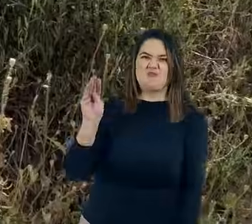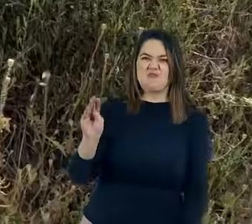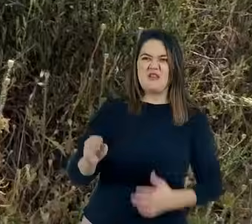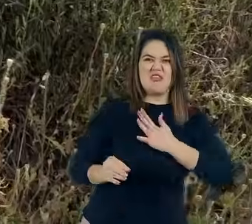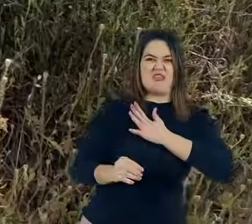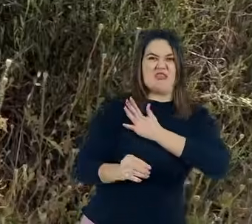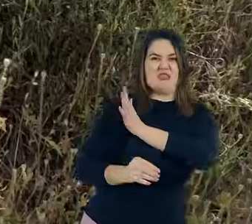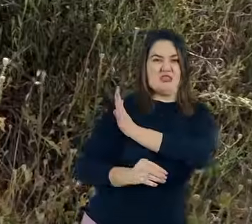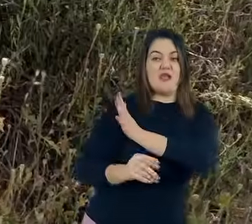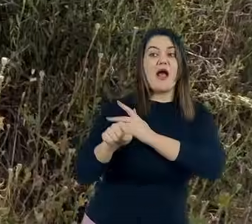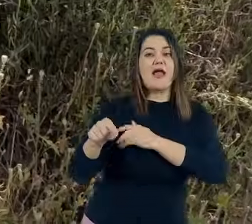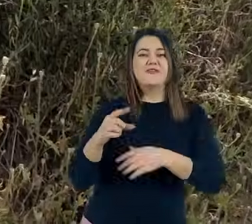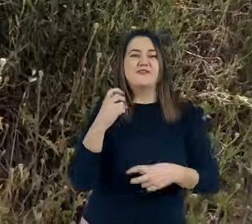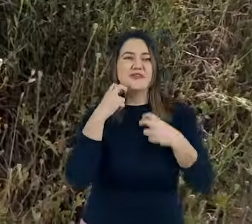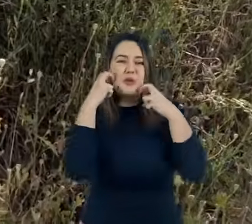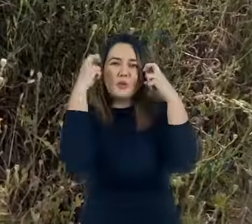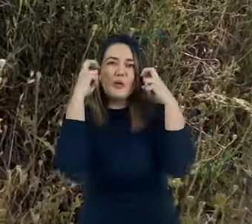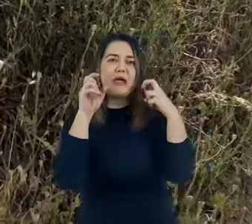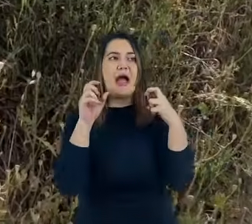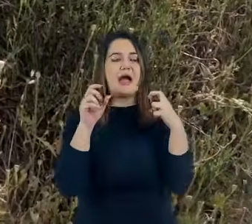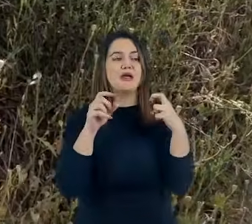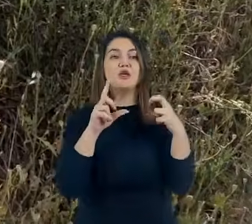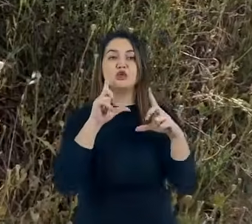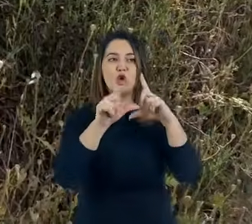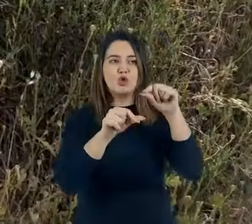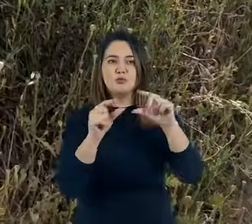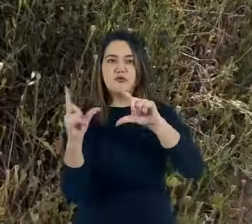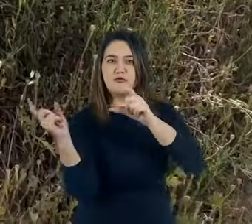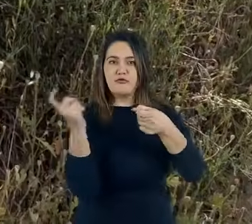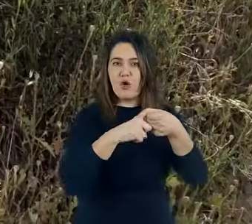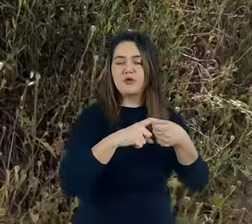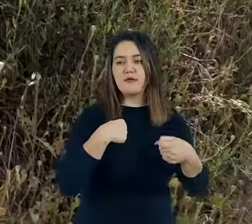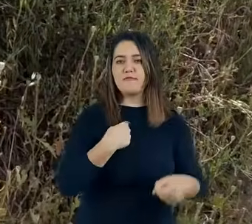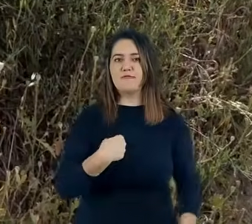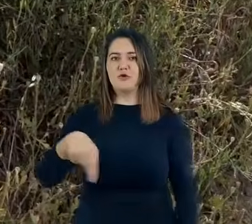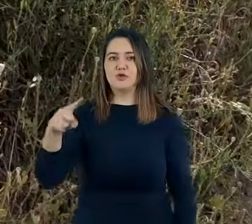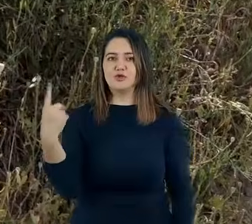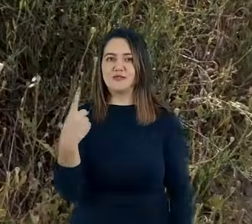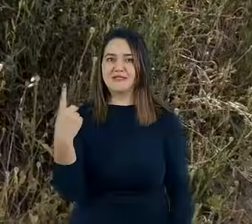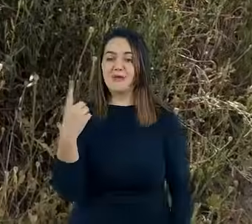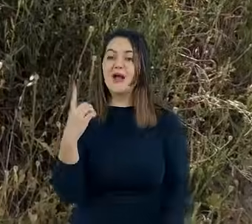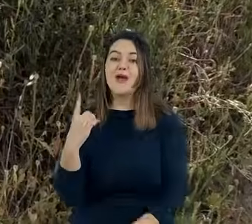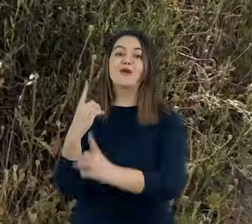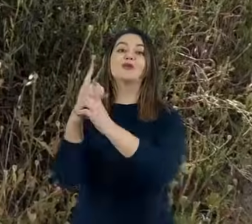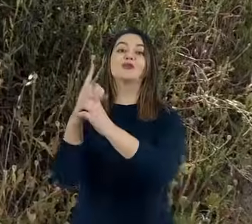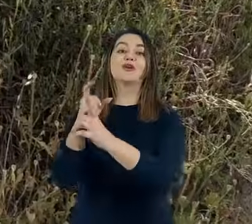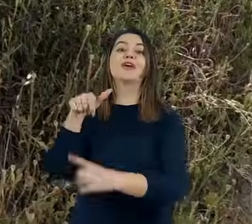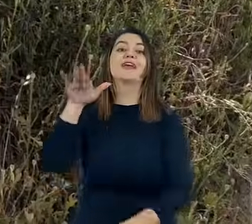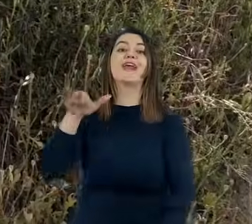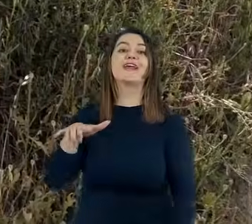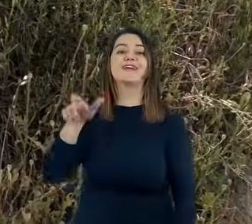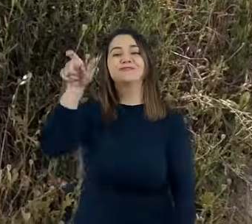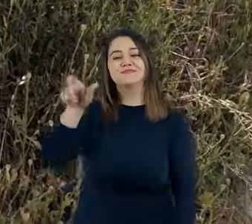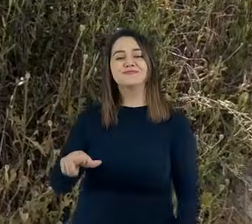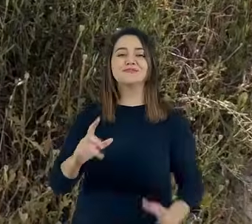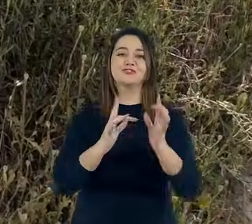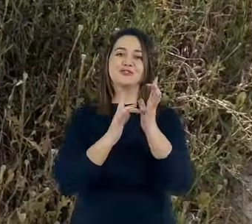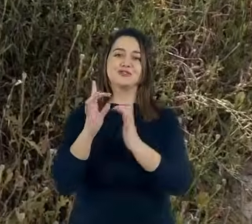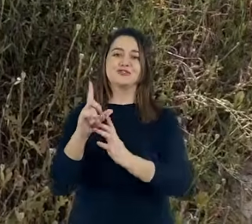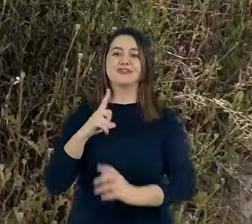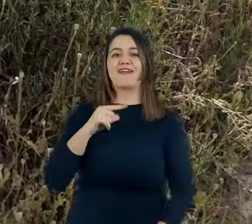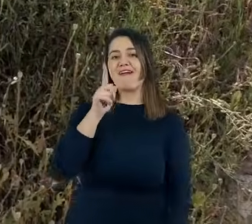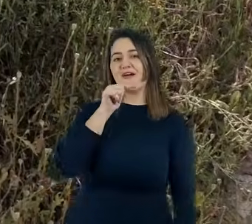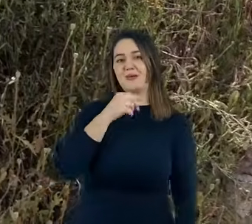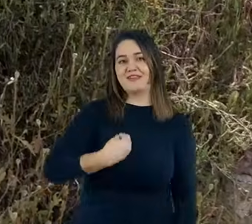pela maioria. Mas num poço semelhante a esse, ela encontrou aquele que tem a água